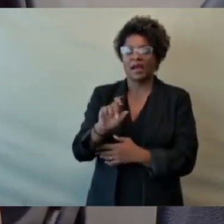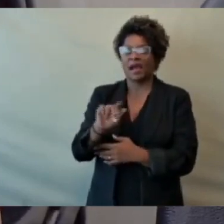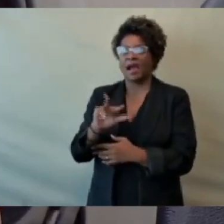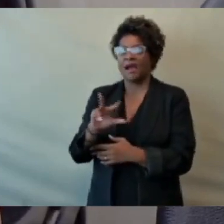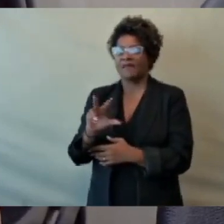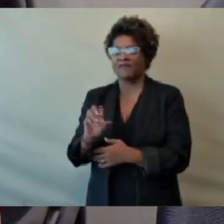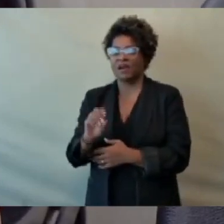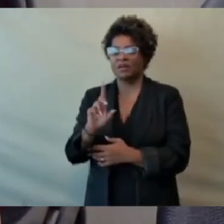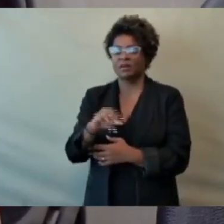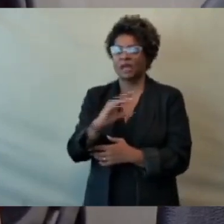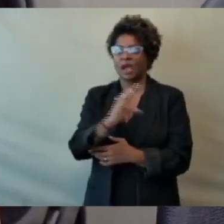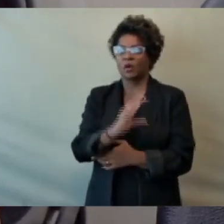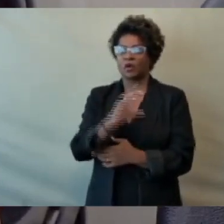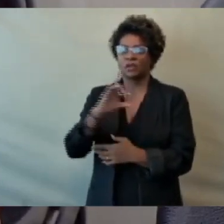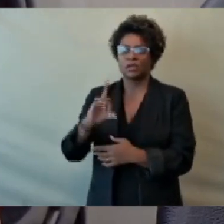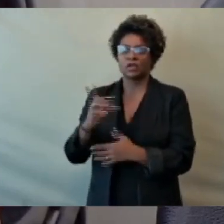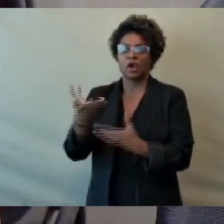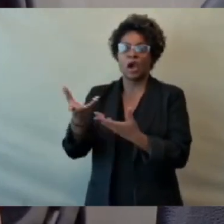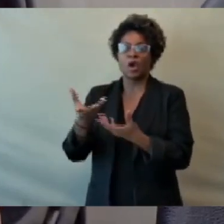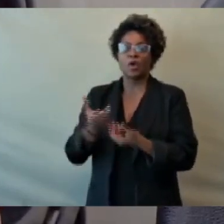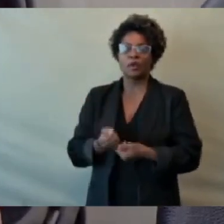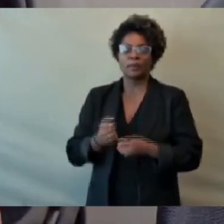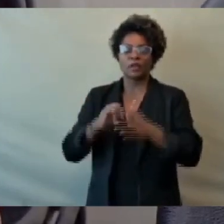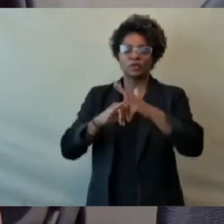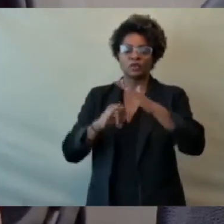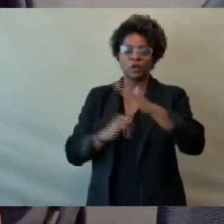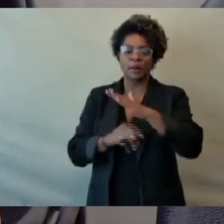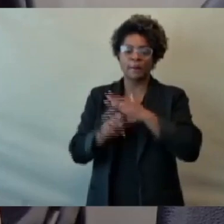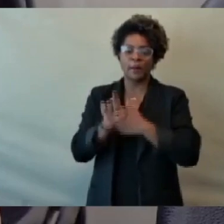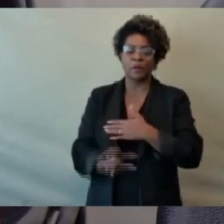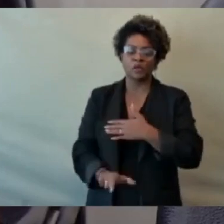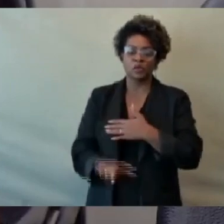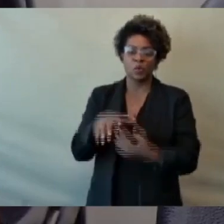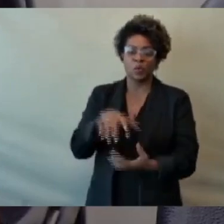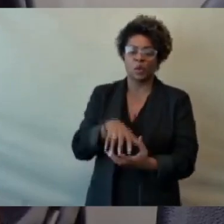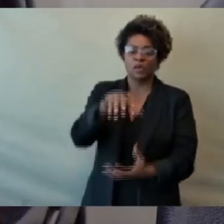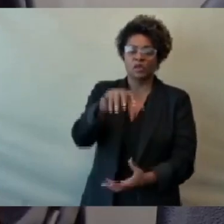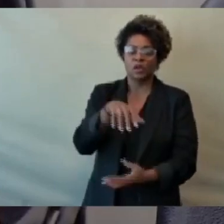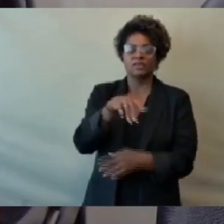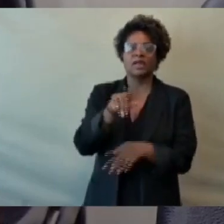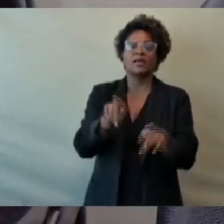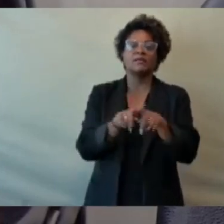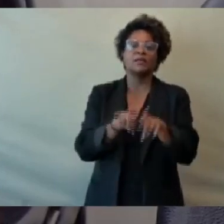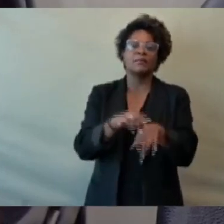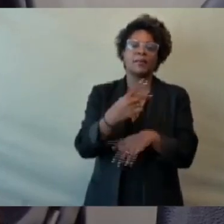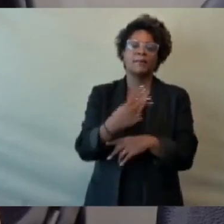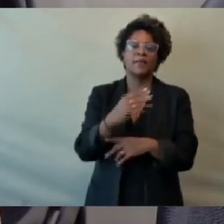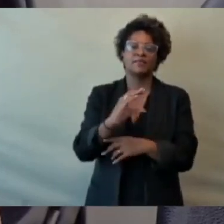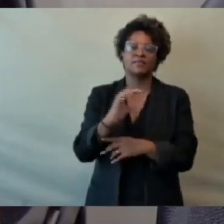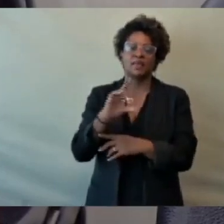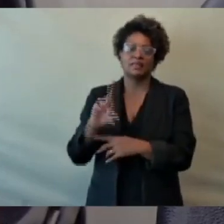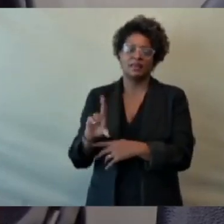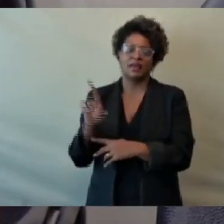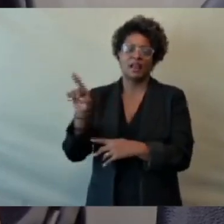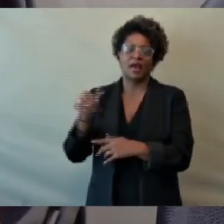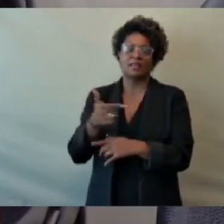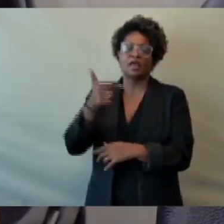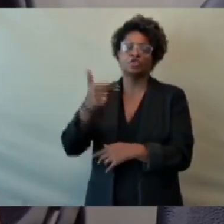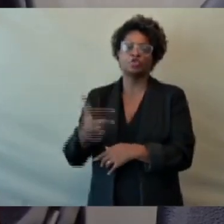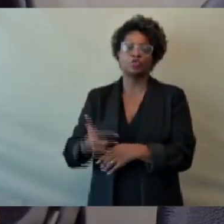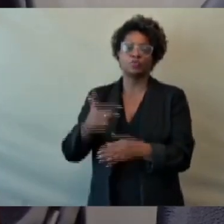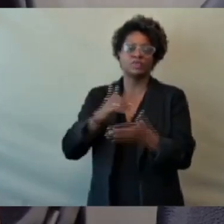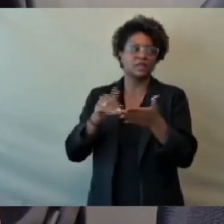institucional para pessoas idosas e pessoas com deficiência, da Subsecretaria de Assistência Social. Queria que a Patrícia falasse para a gente